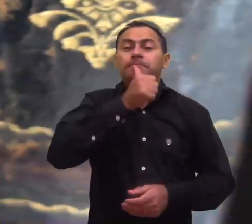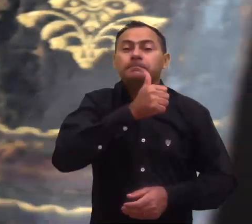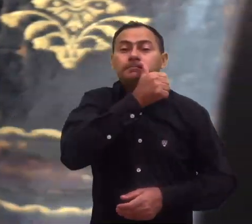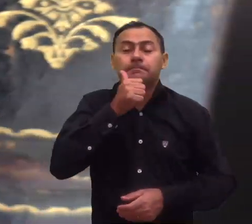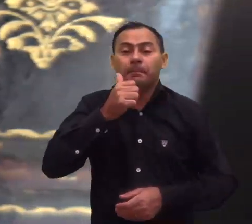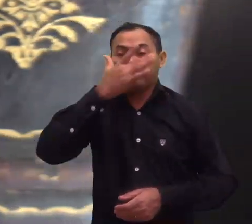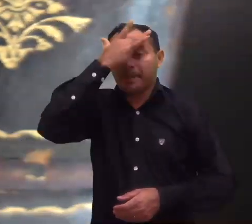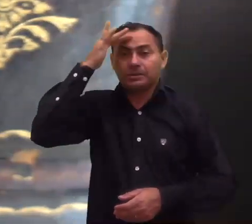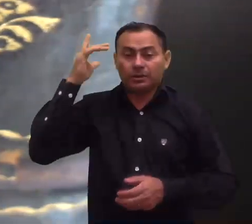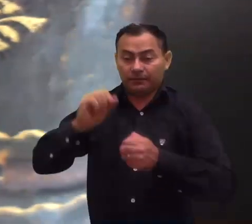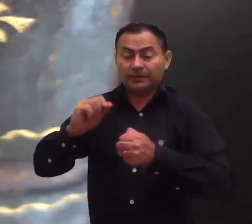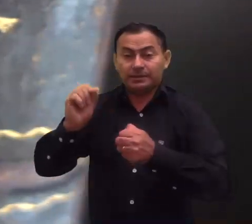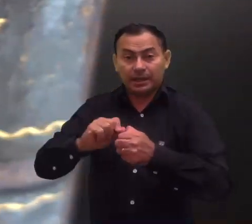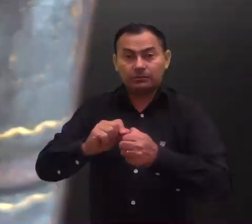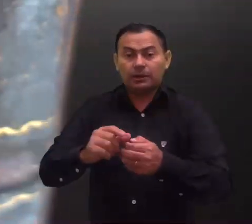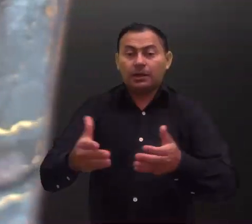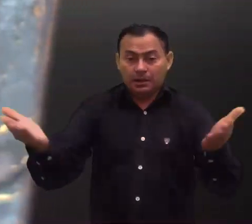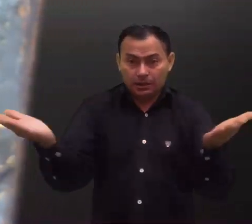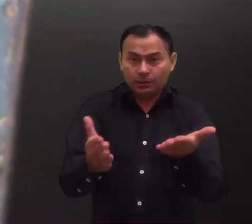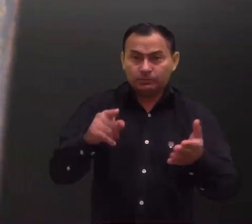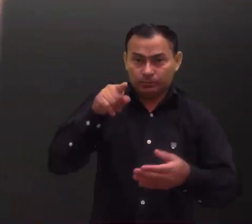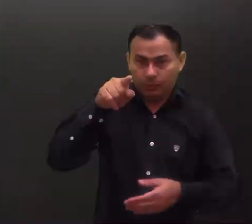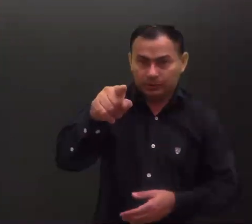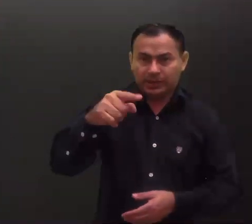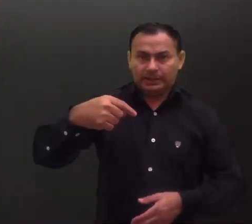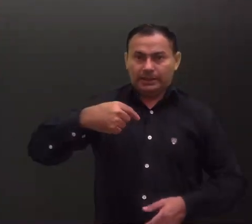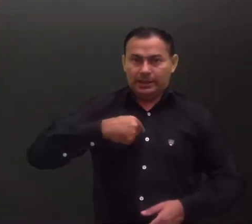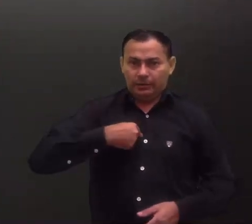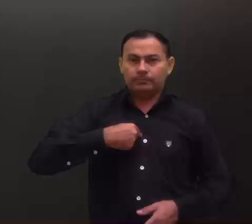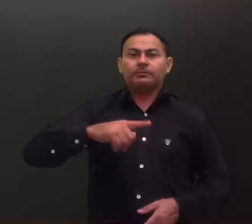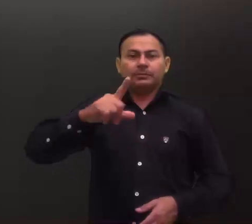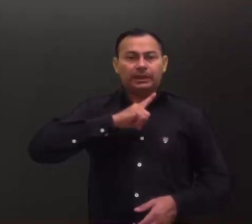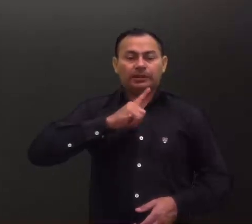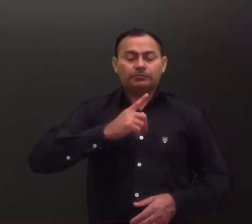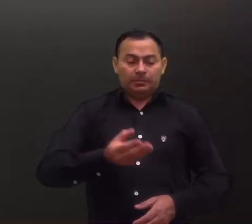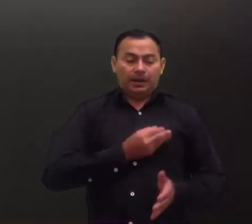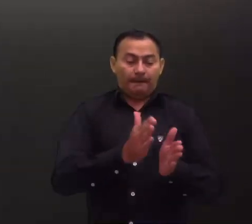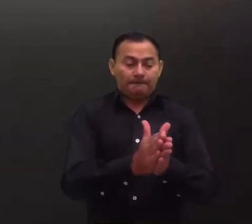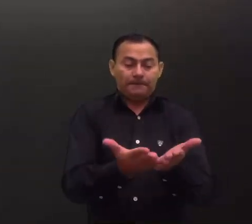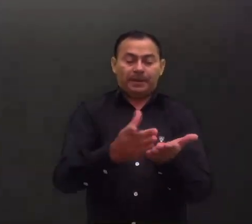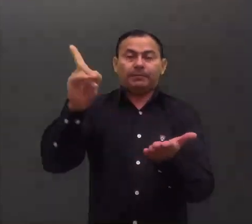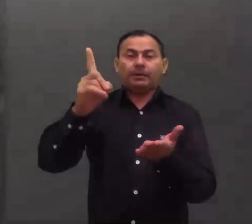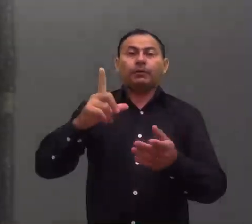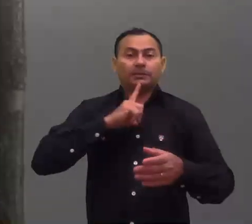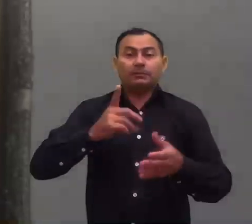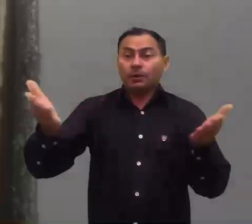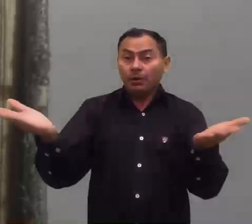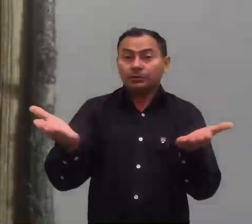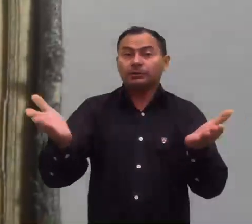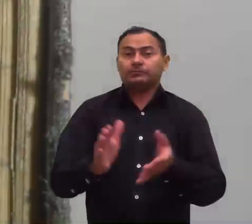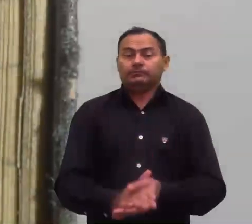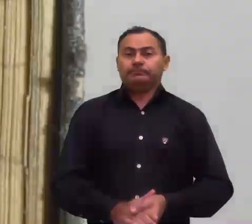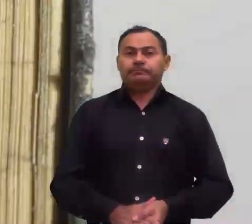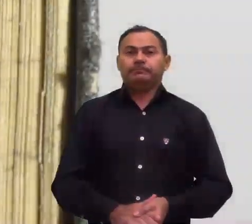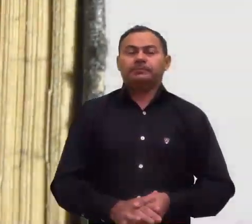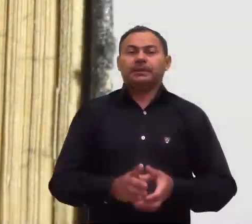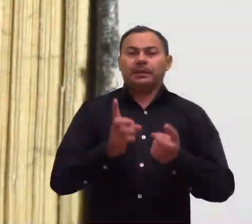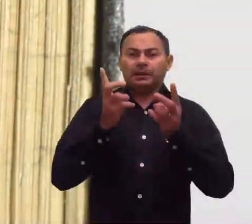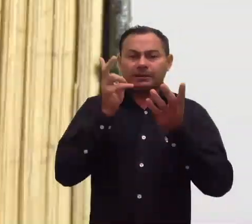assim, do sacrifício que pessoas fizeram para que hoje você e eu tenhamos a Bíblia como